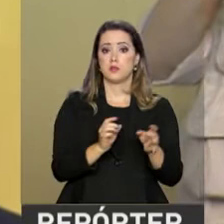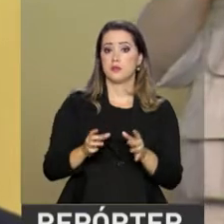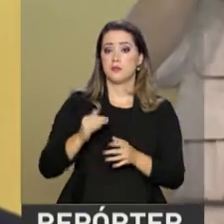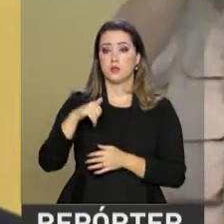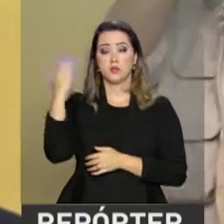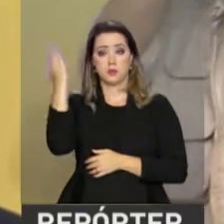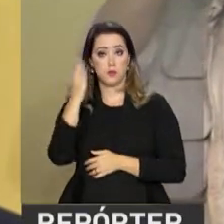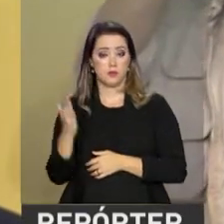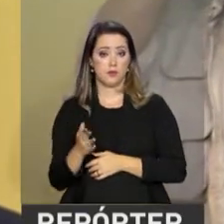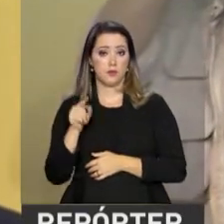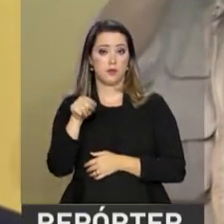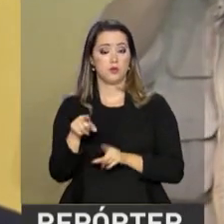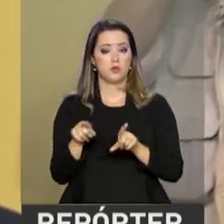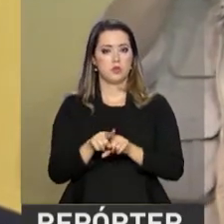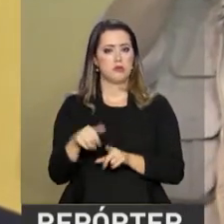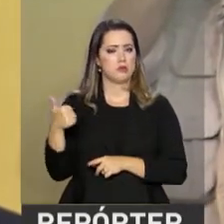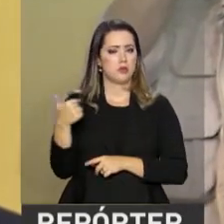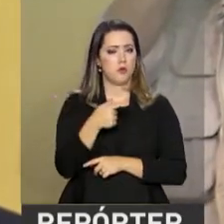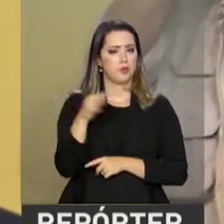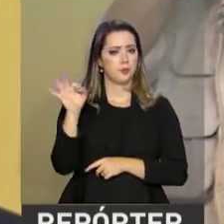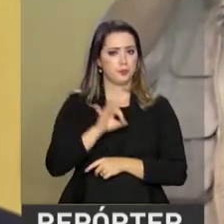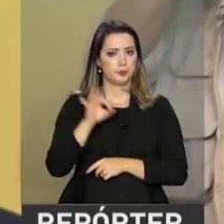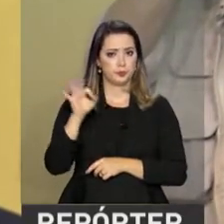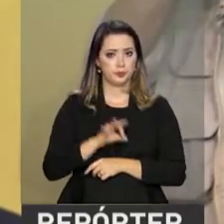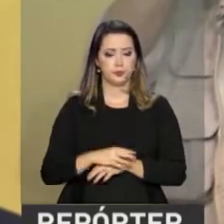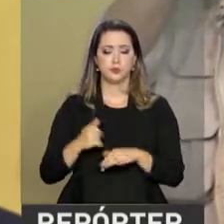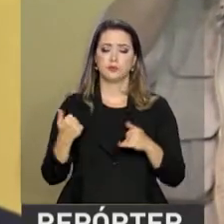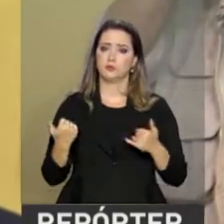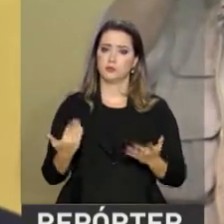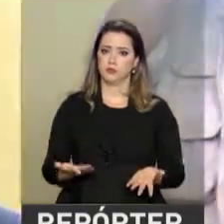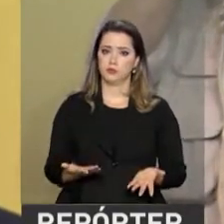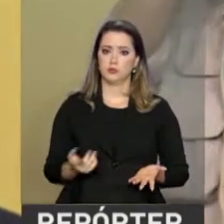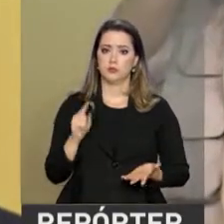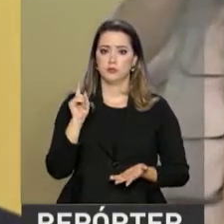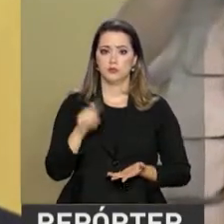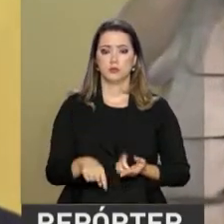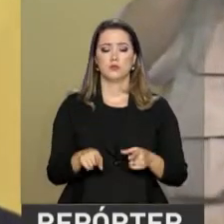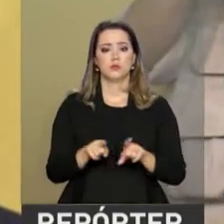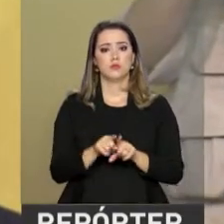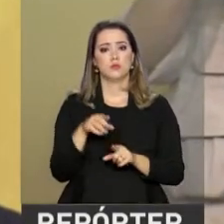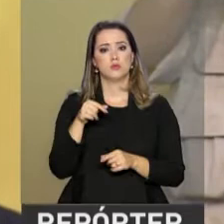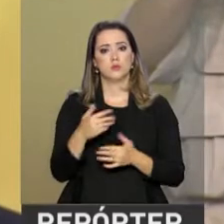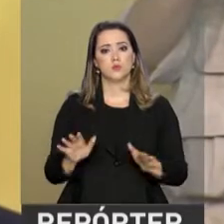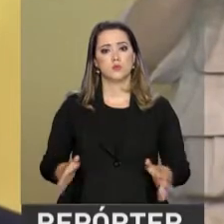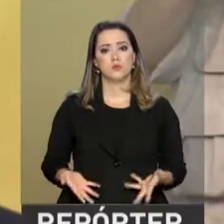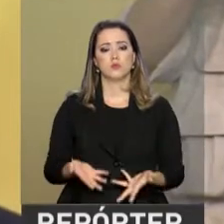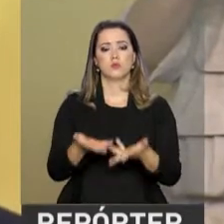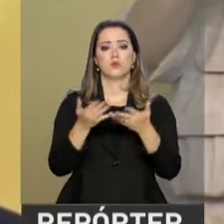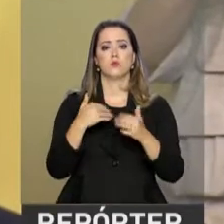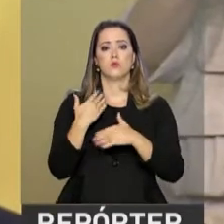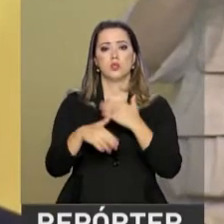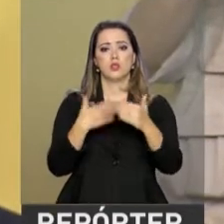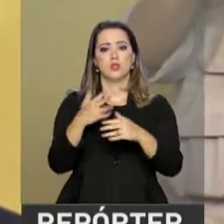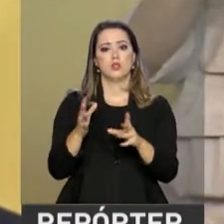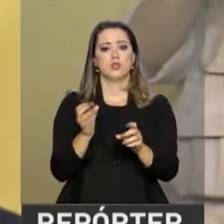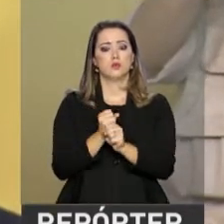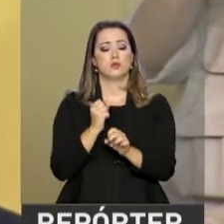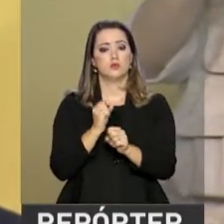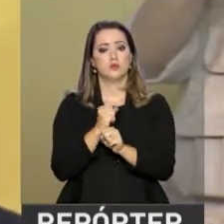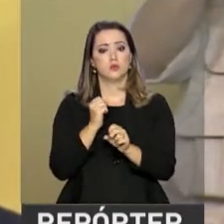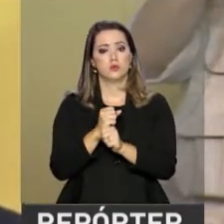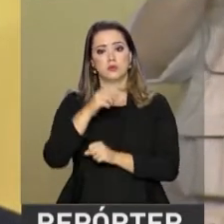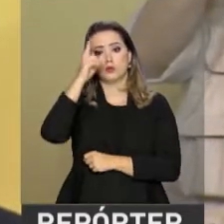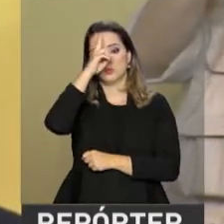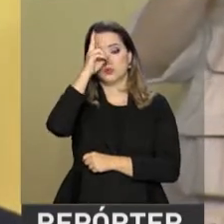agrícolas, cerca de 17%. Aliás, isto proporcionou um saldo histórico em